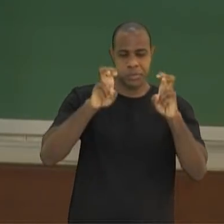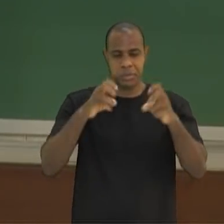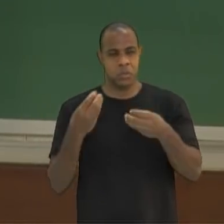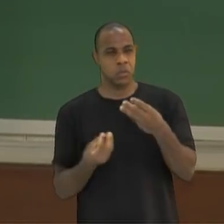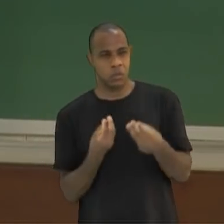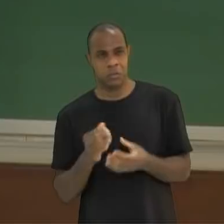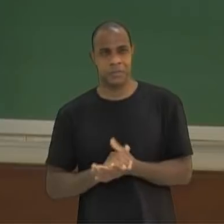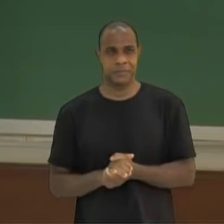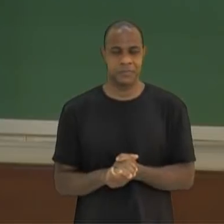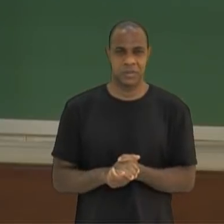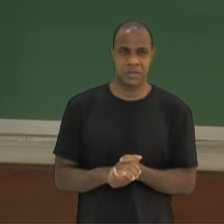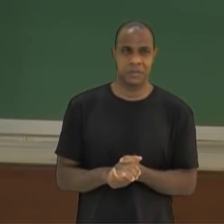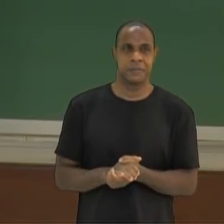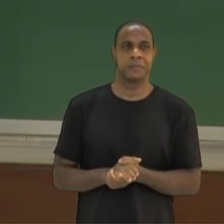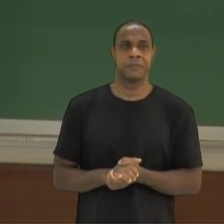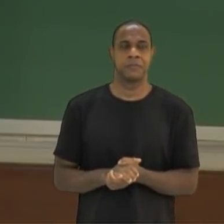filme?